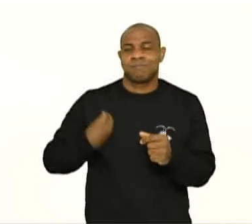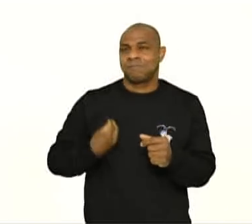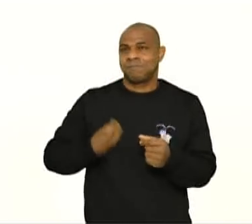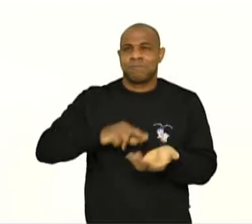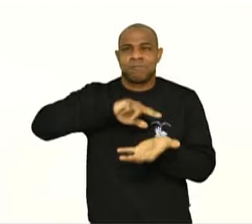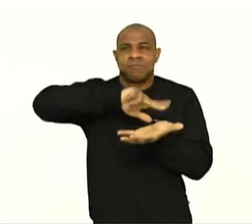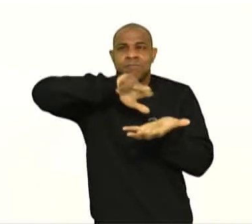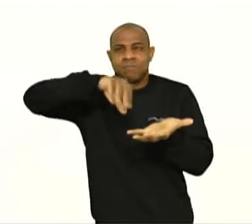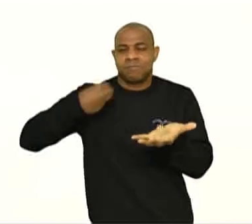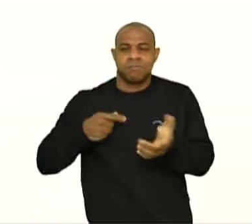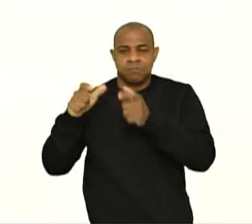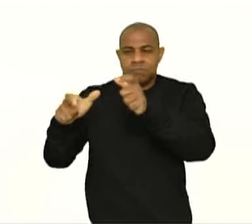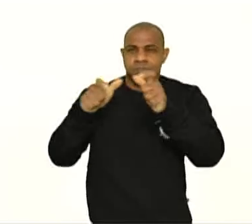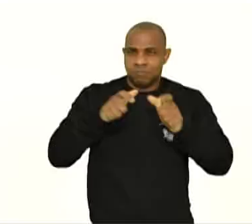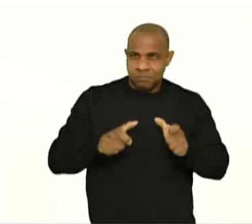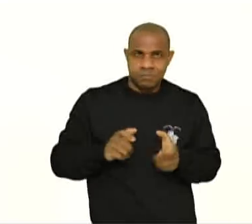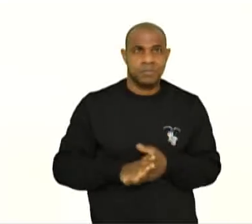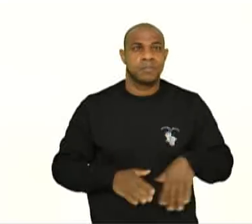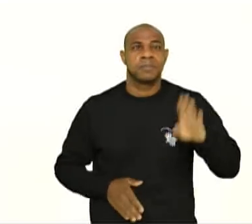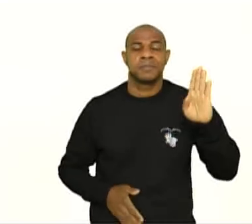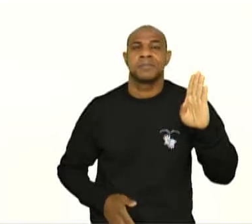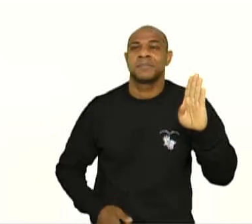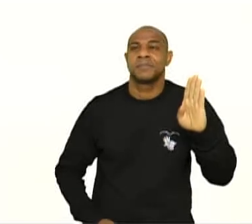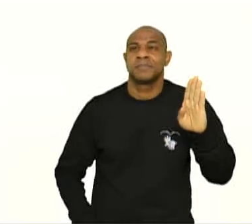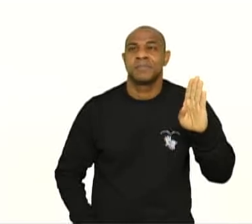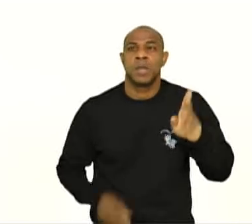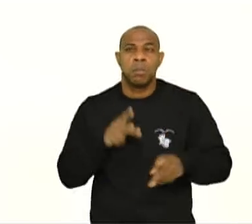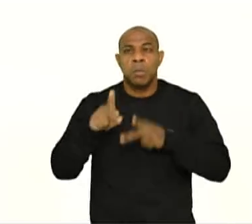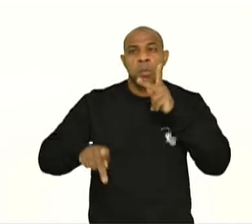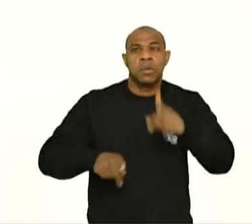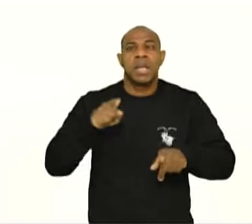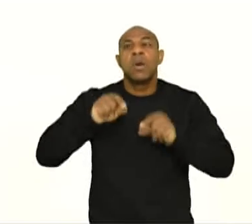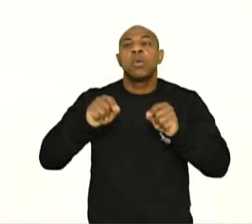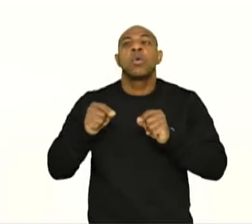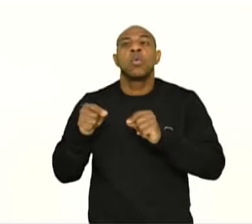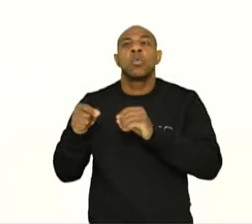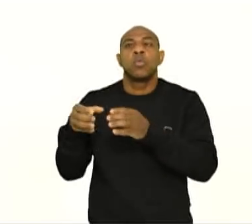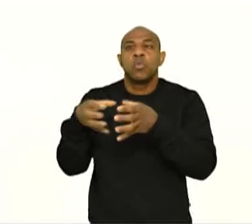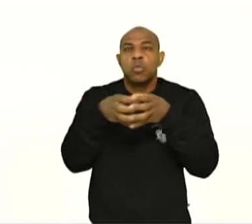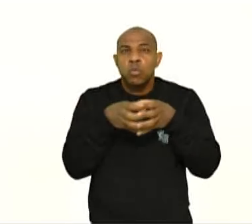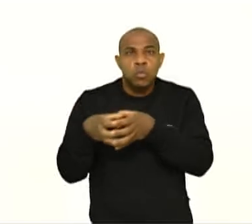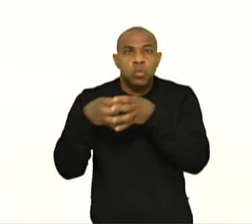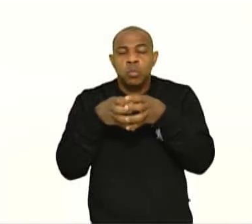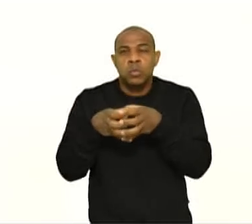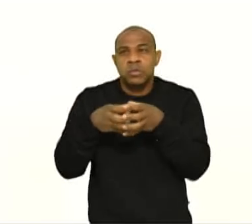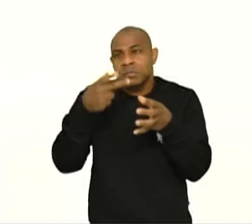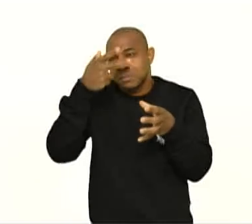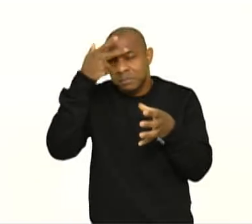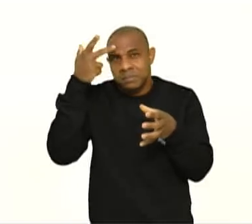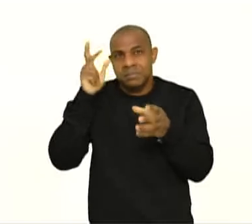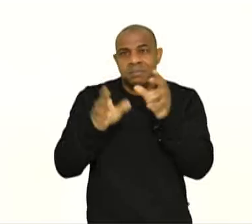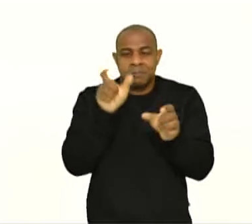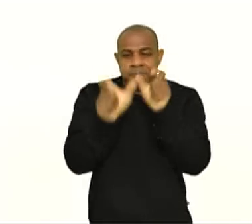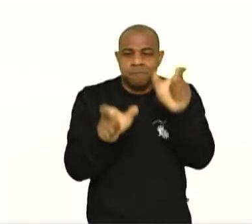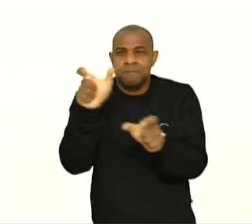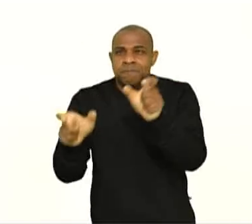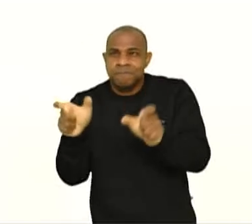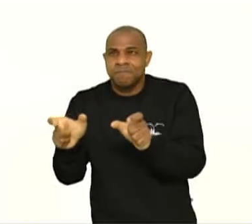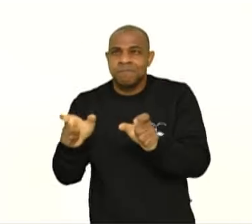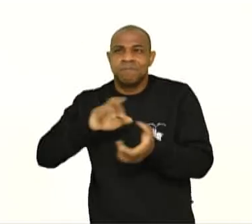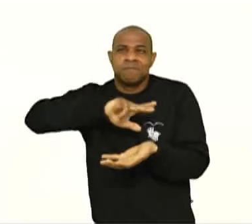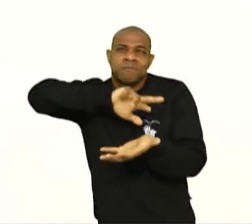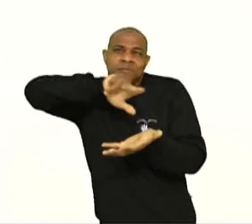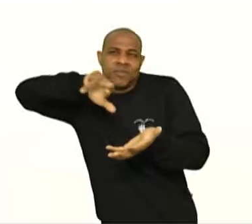numa determinada região. Letra B. População é o conjunto de indivíduos de diferentes espécies.